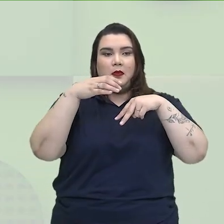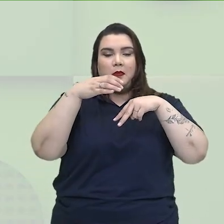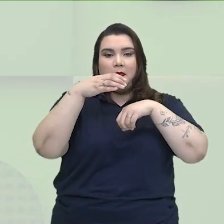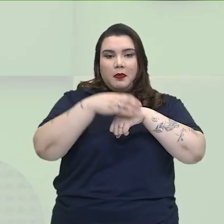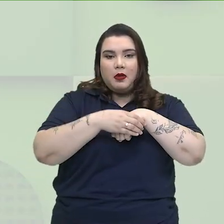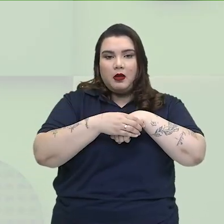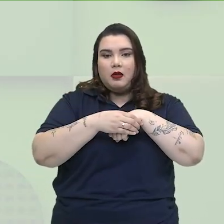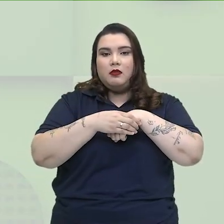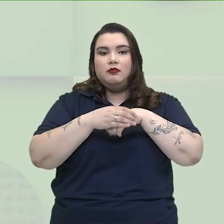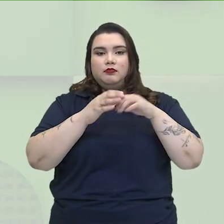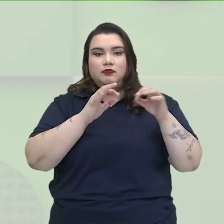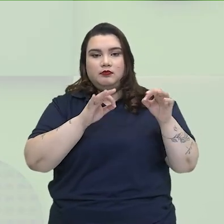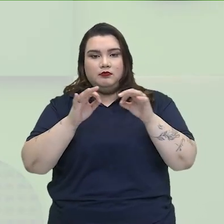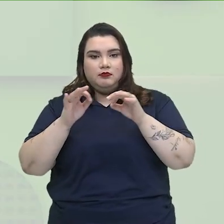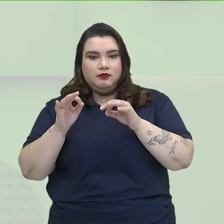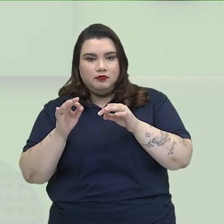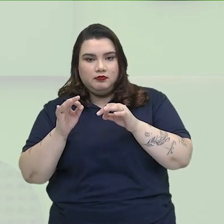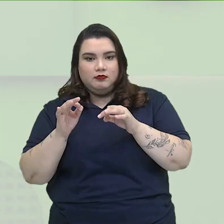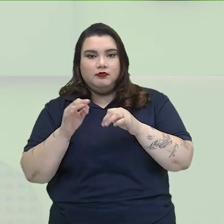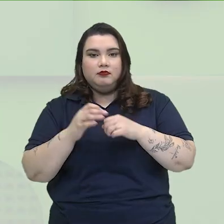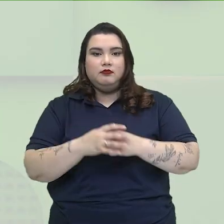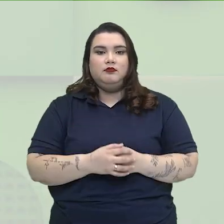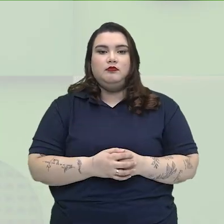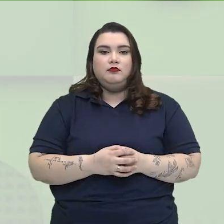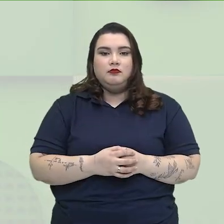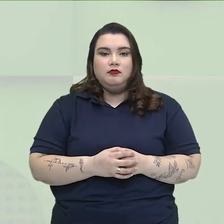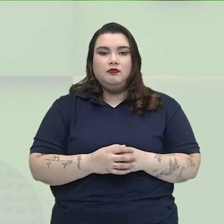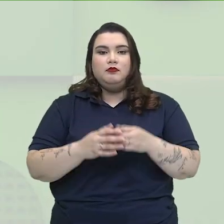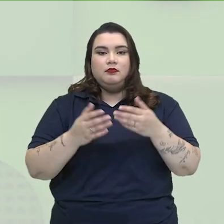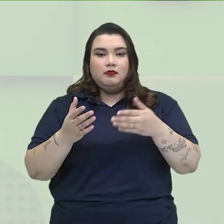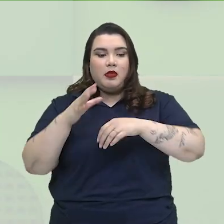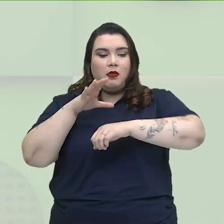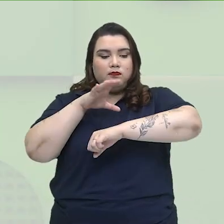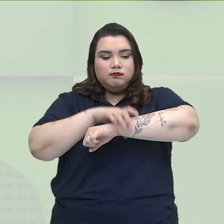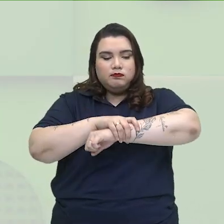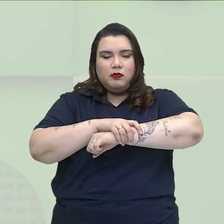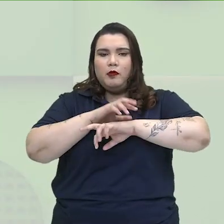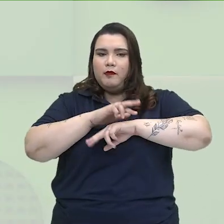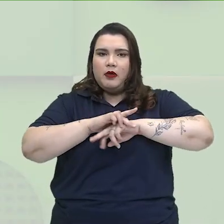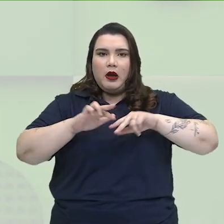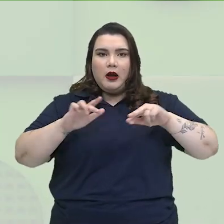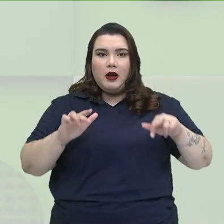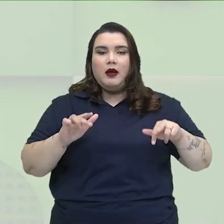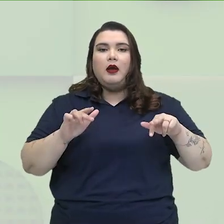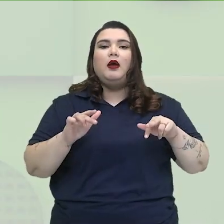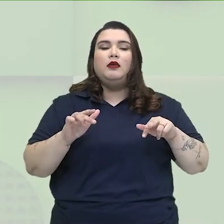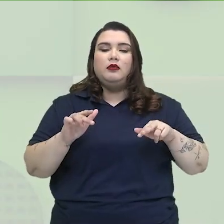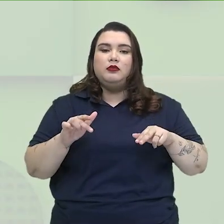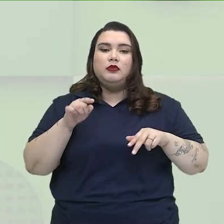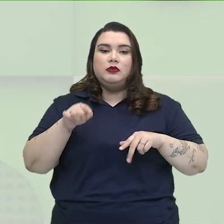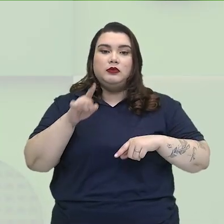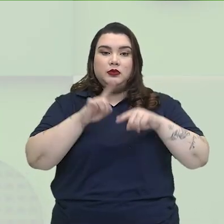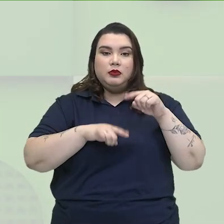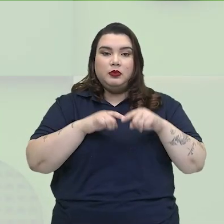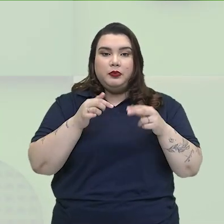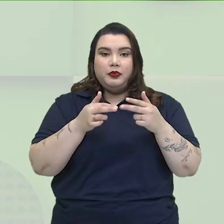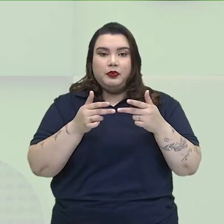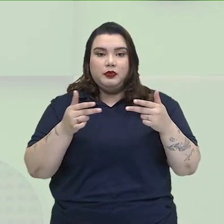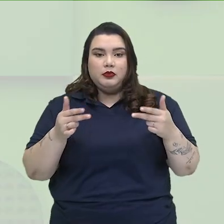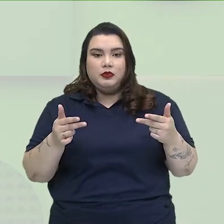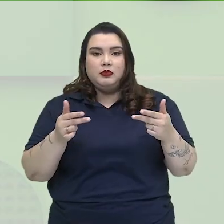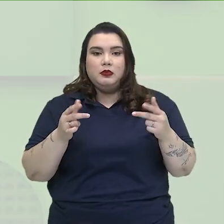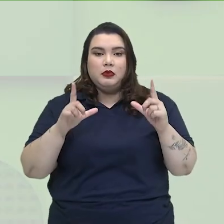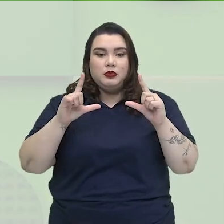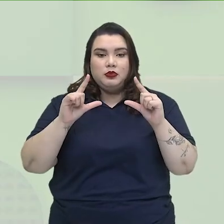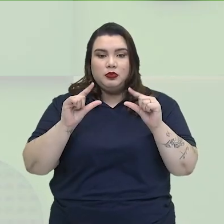aqui protege aqui o nosso tornozelo, né, a tornozeleira. Então, esses equipamentos eles são importantes para diminuir